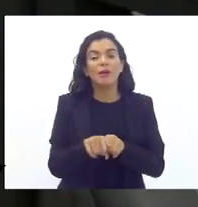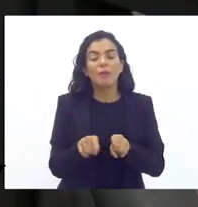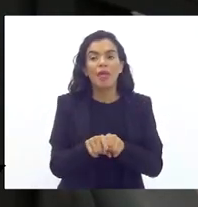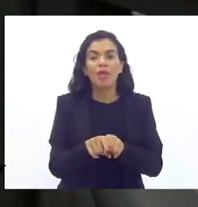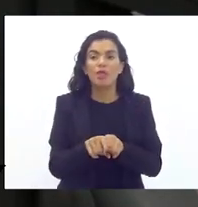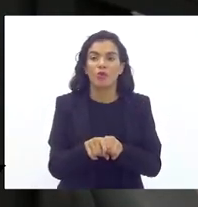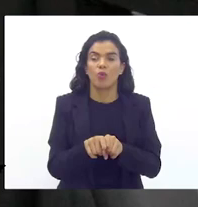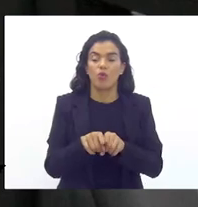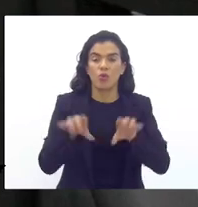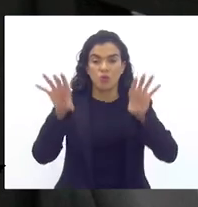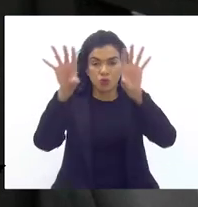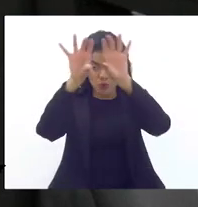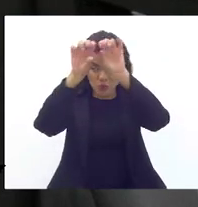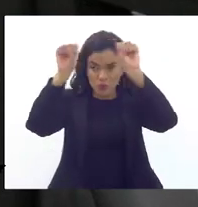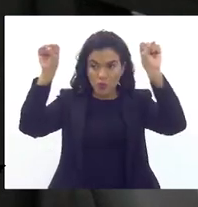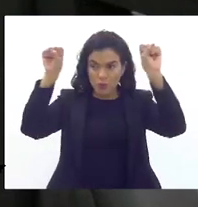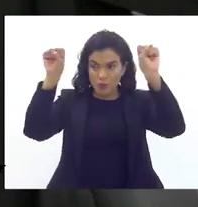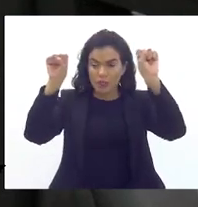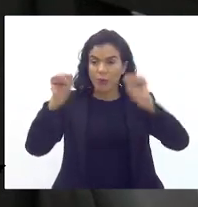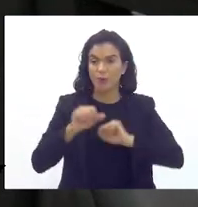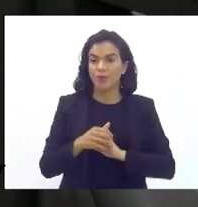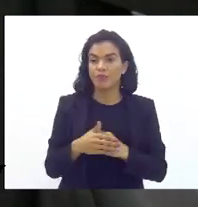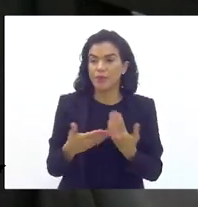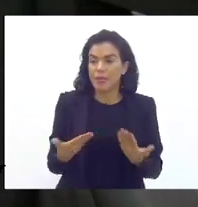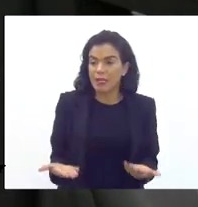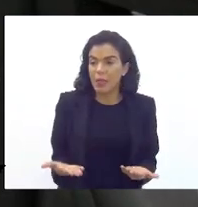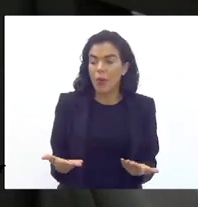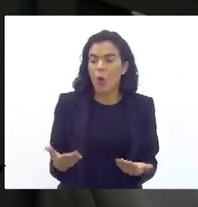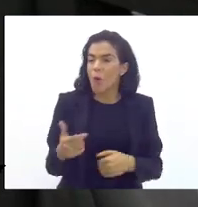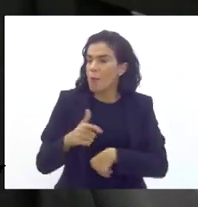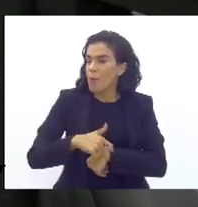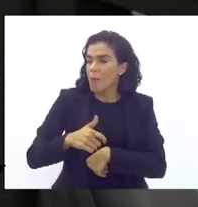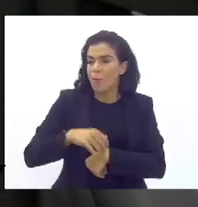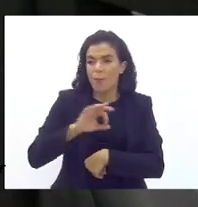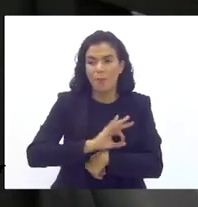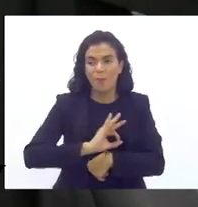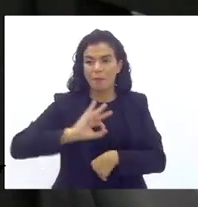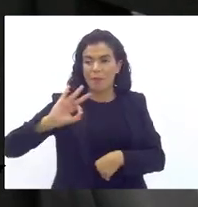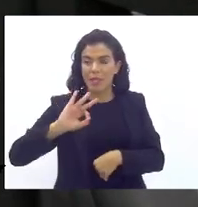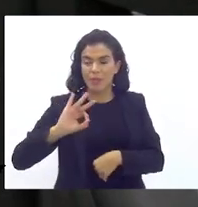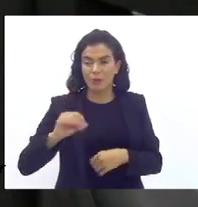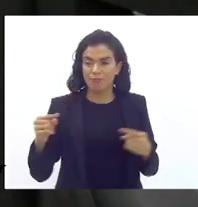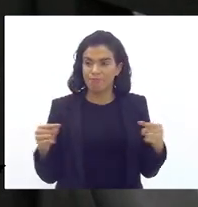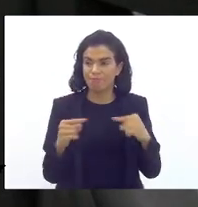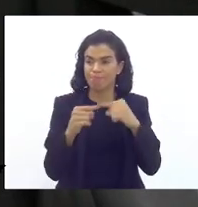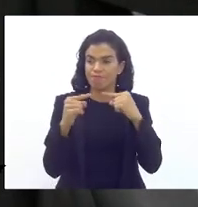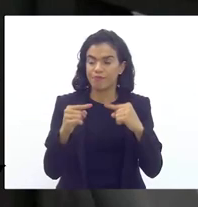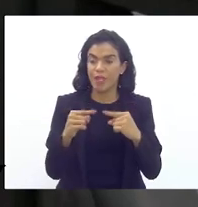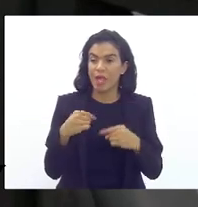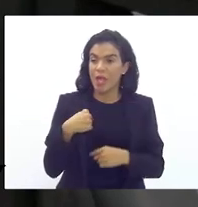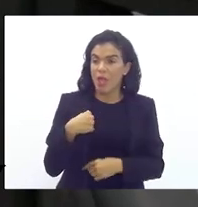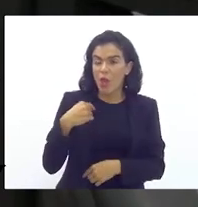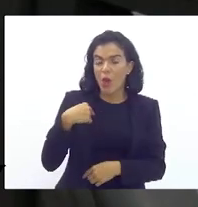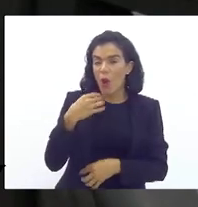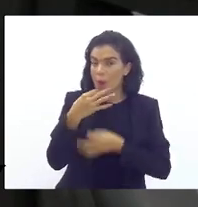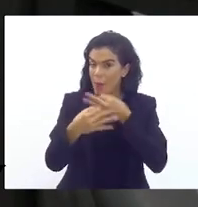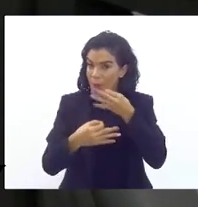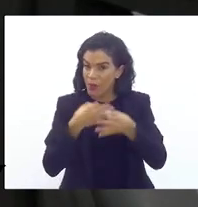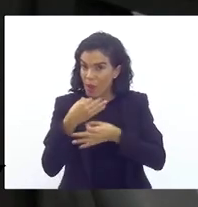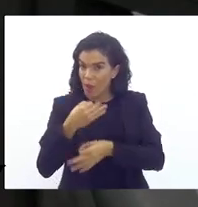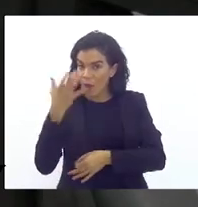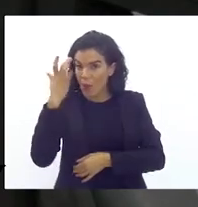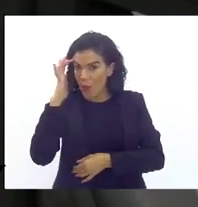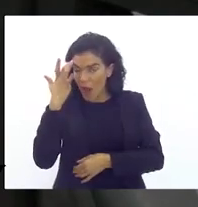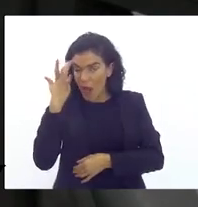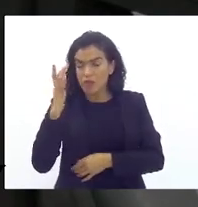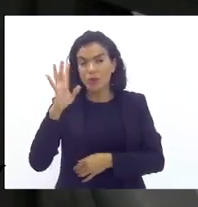dos nossos Tribunal Superior vem entendendo Então vem um excelente boa hora eu acho foi muito falar sobre a